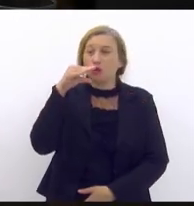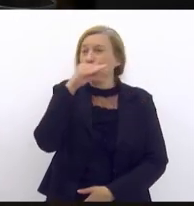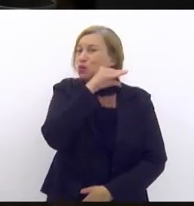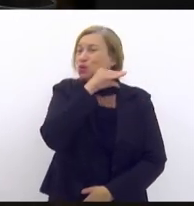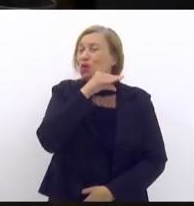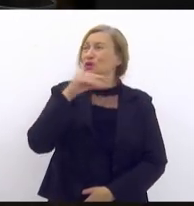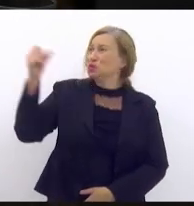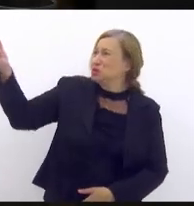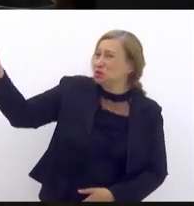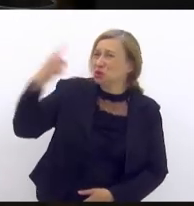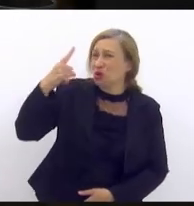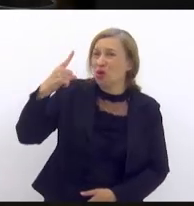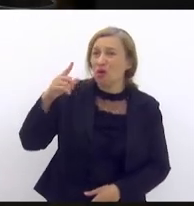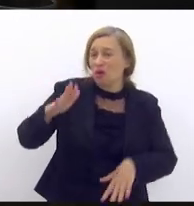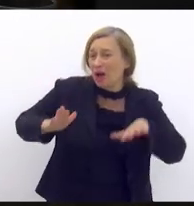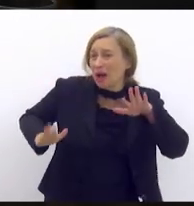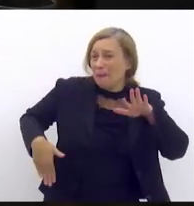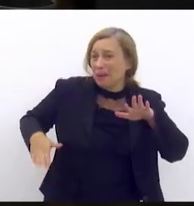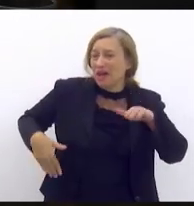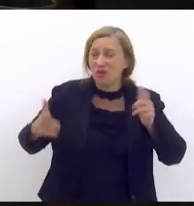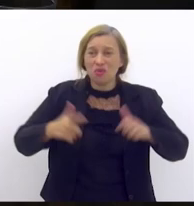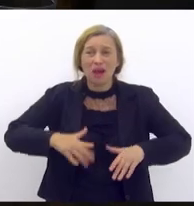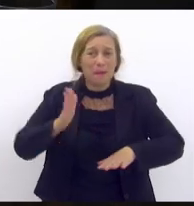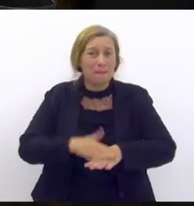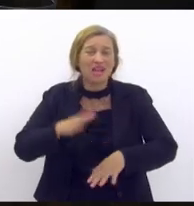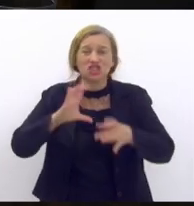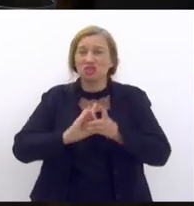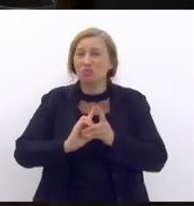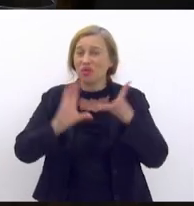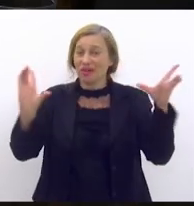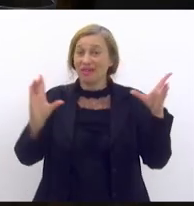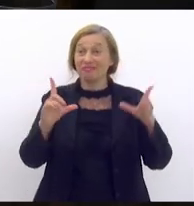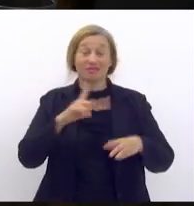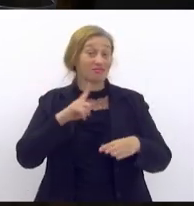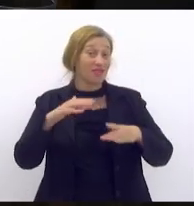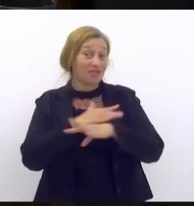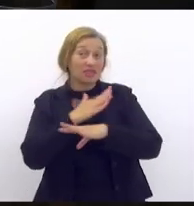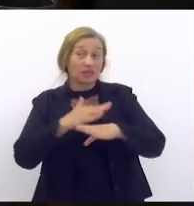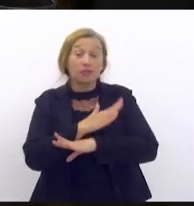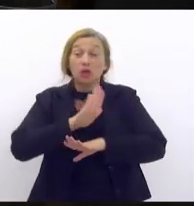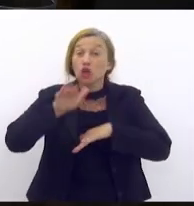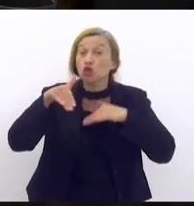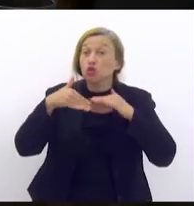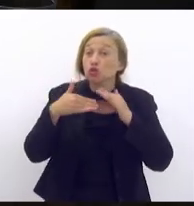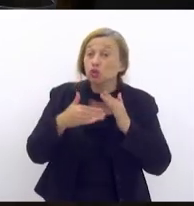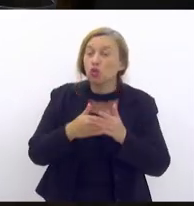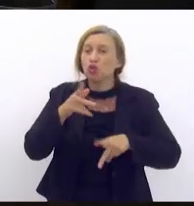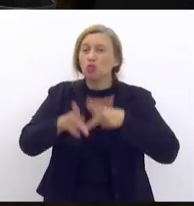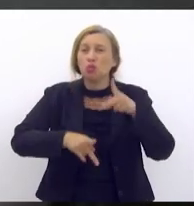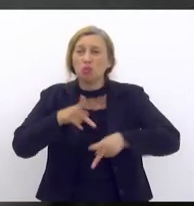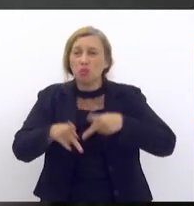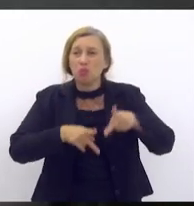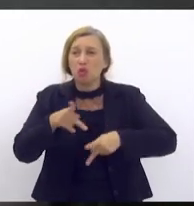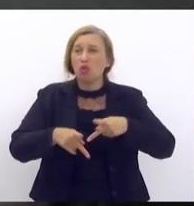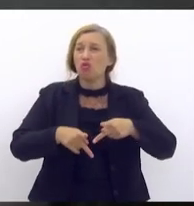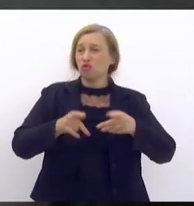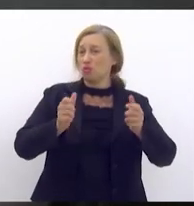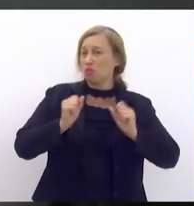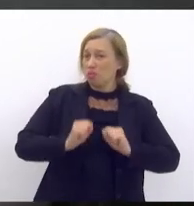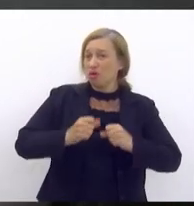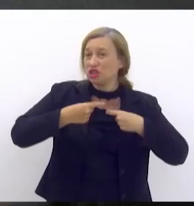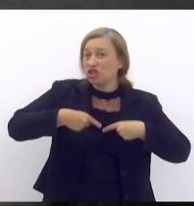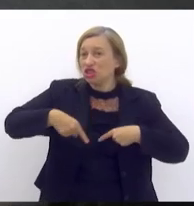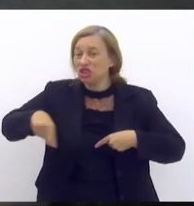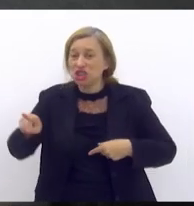é o ambiente mais democrático que a gente tem na cidade, é onde toda a população pode estar, né,